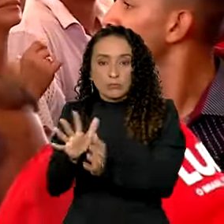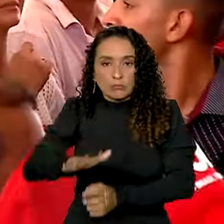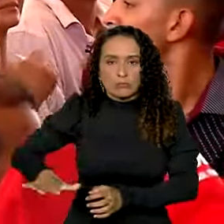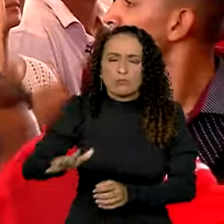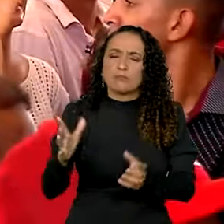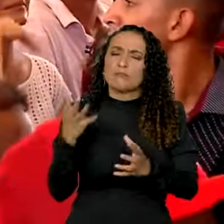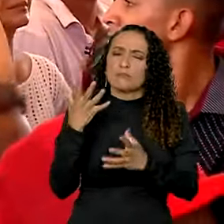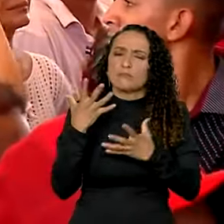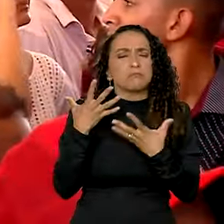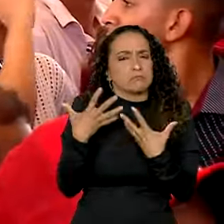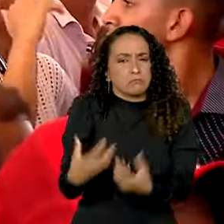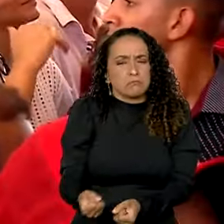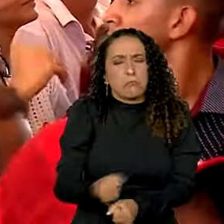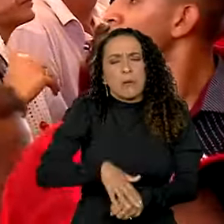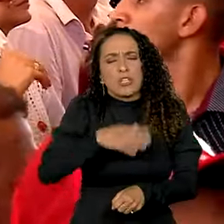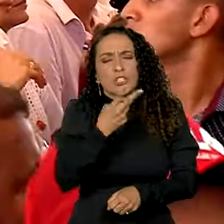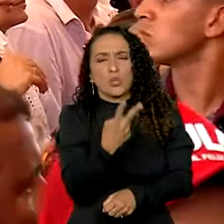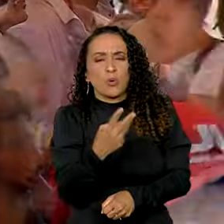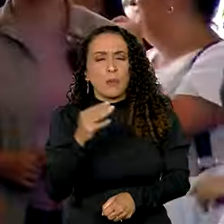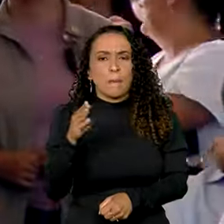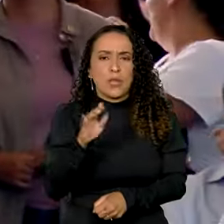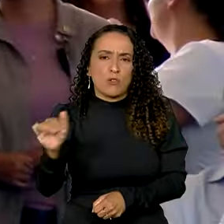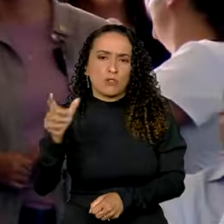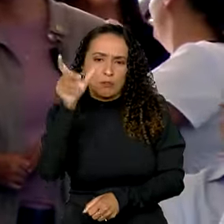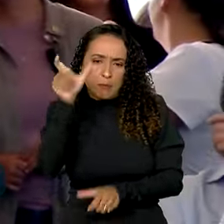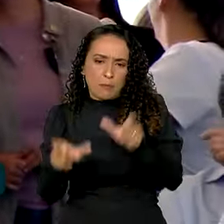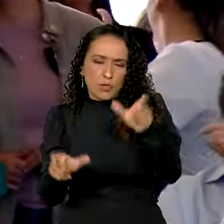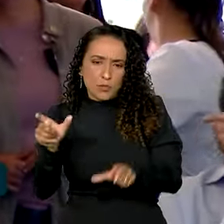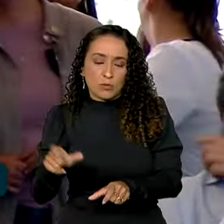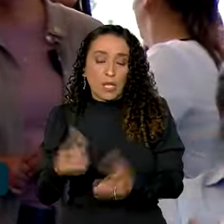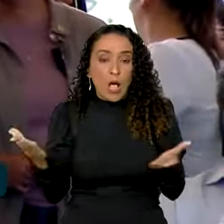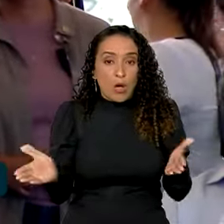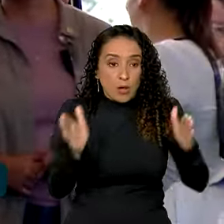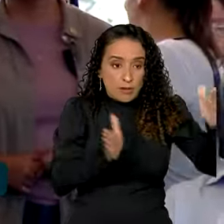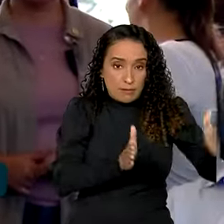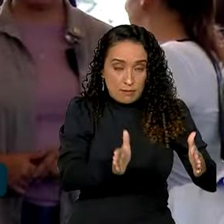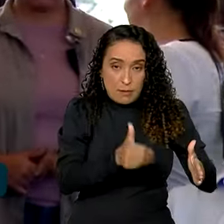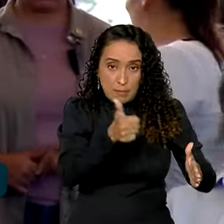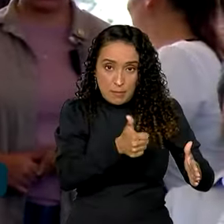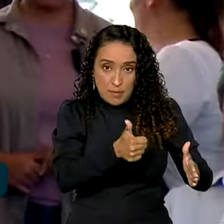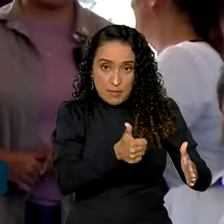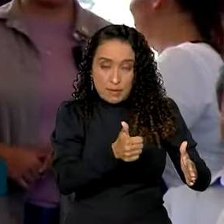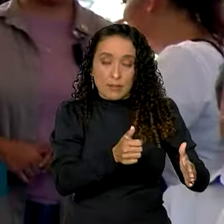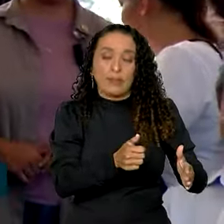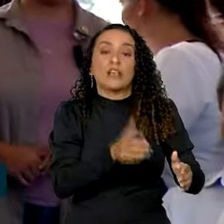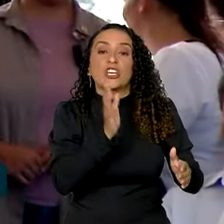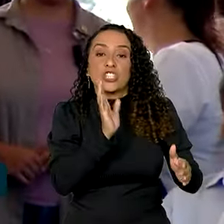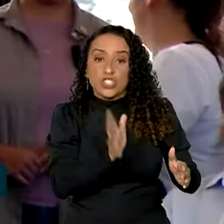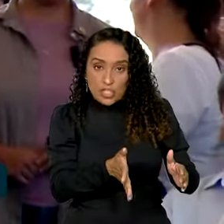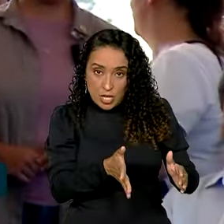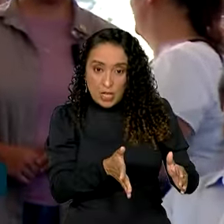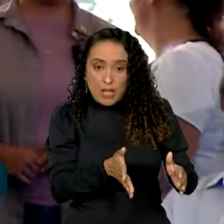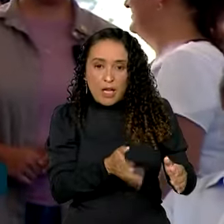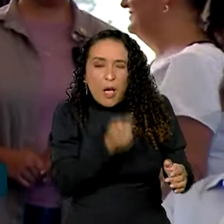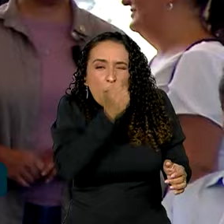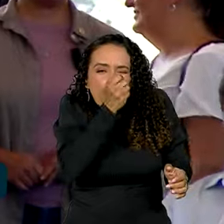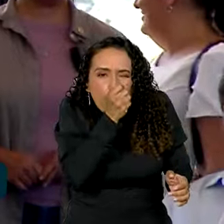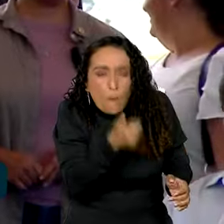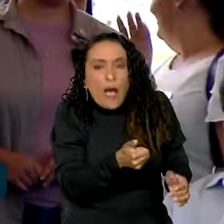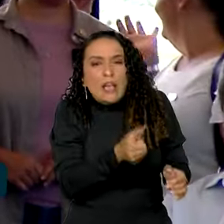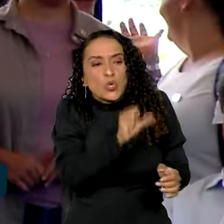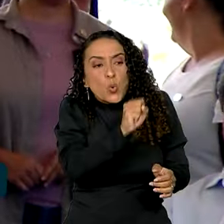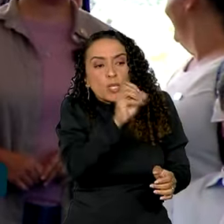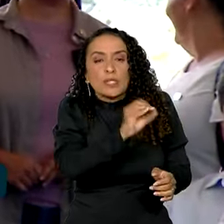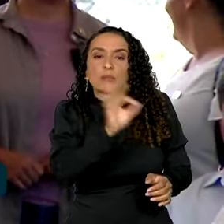2 milhões de pessoas, presidente. Nós estamos na primeira etapa. Esta primeira etapa já está quase